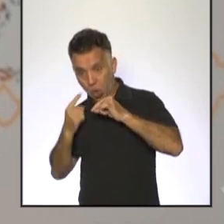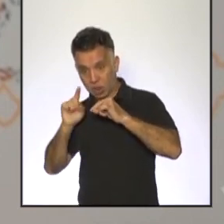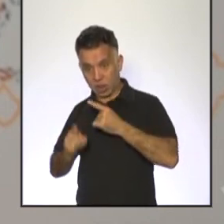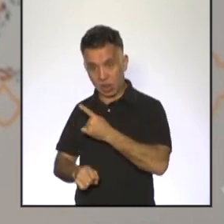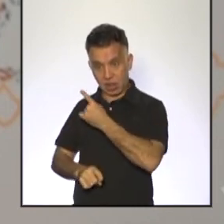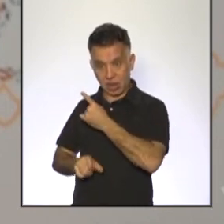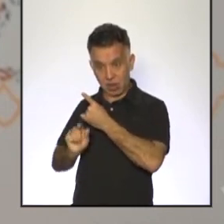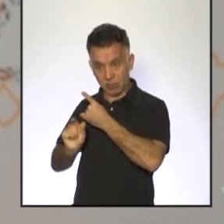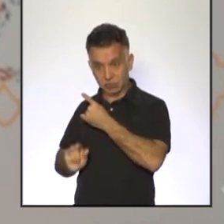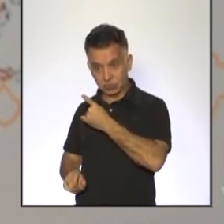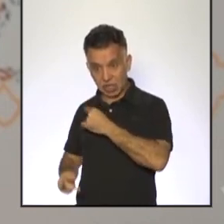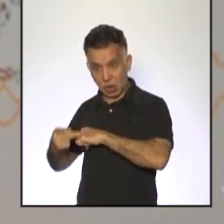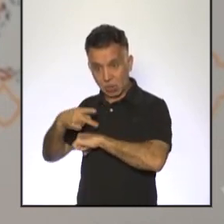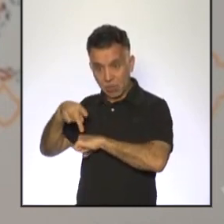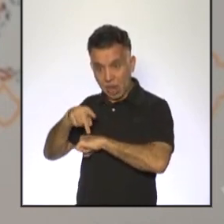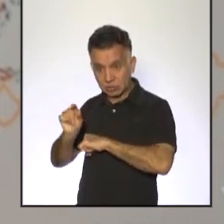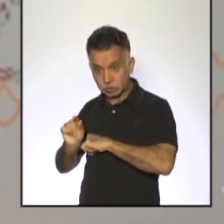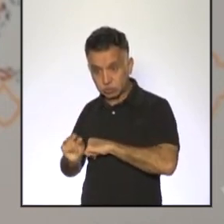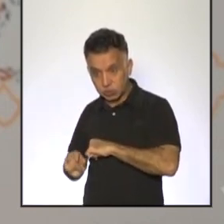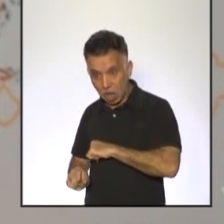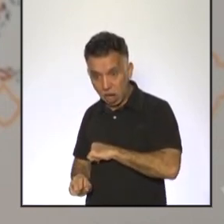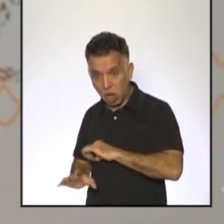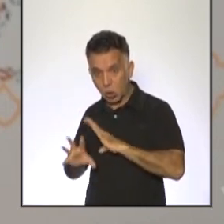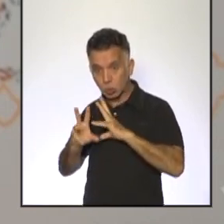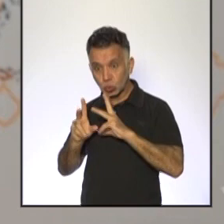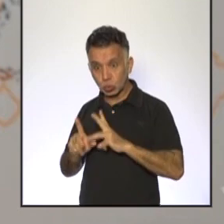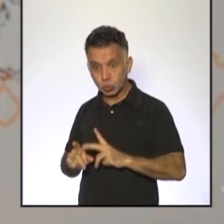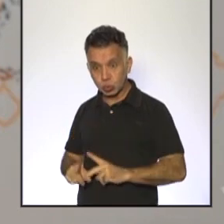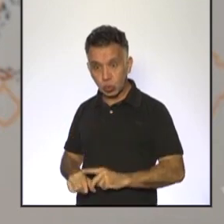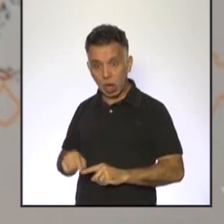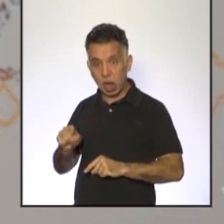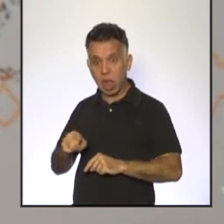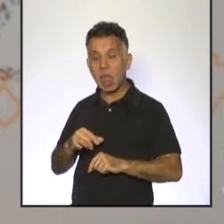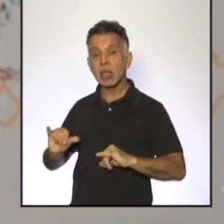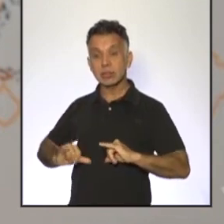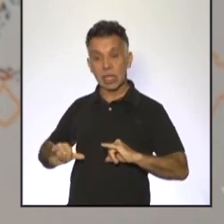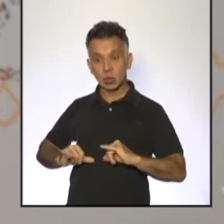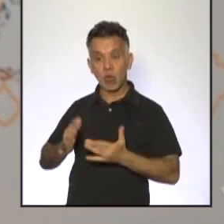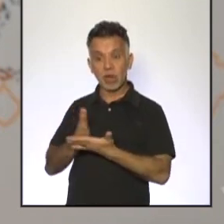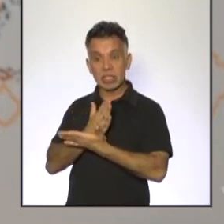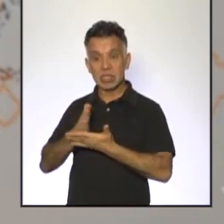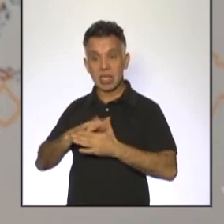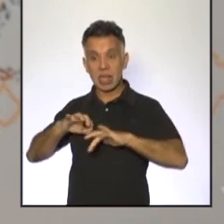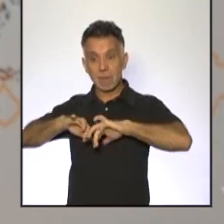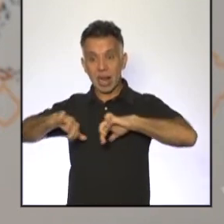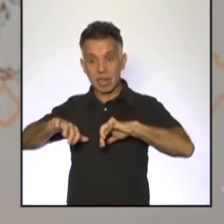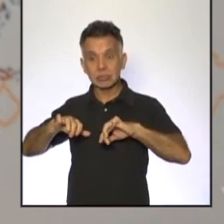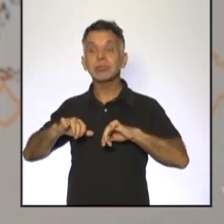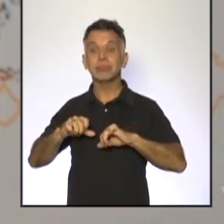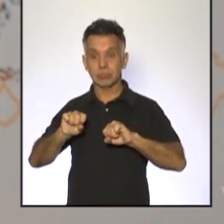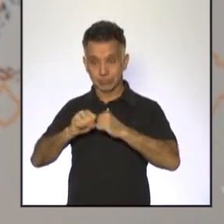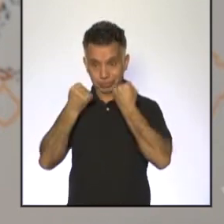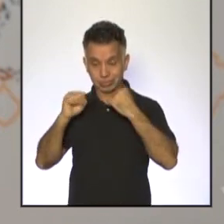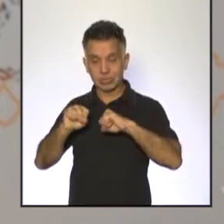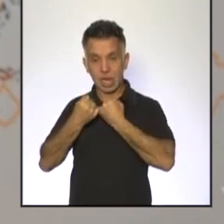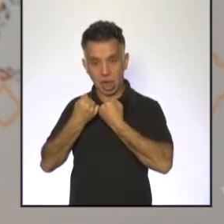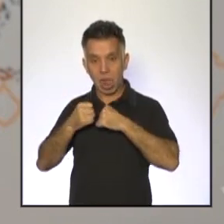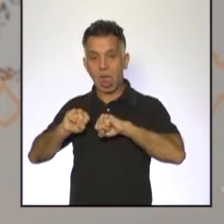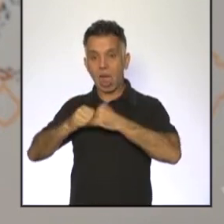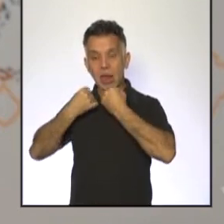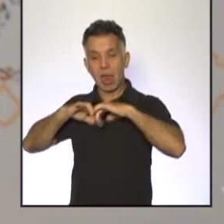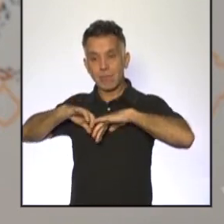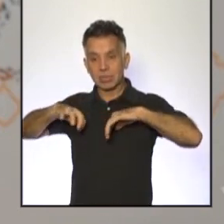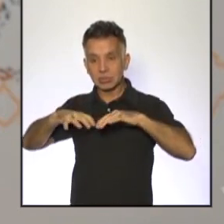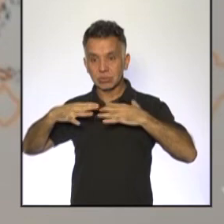Uganda, Moçambique? Essa região toda aqui está sofrendo separação, quebra. A quebra dessa